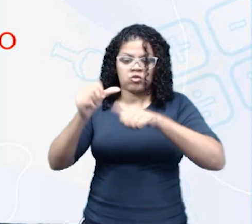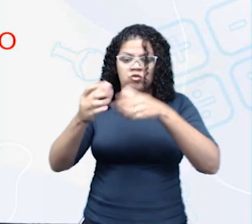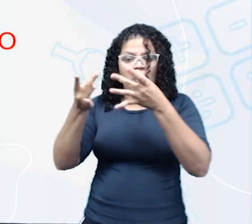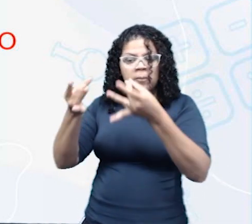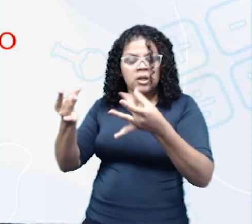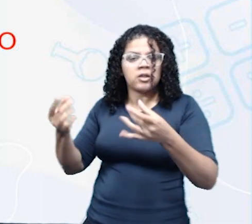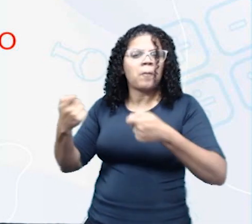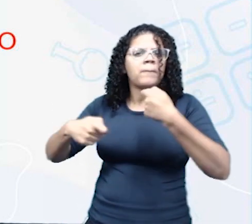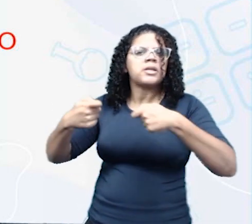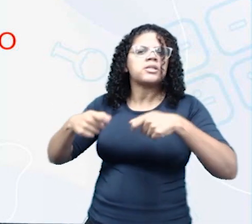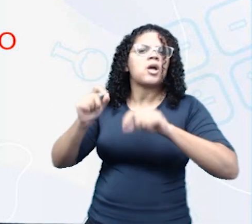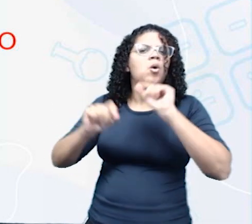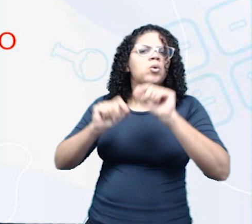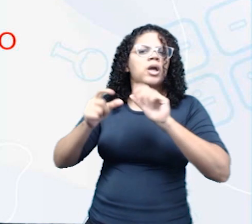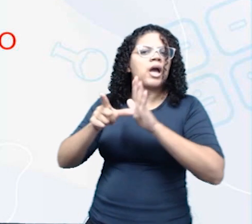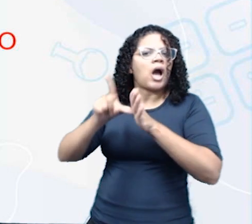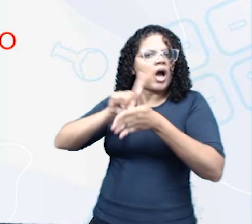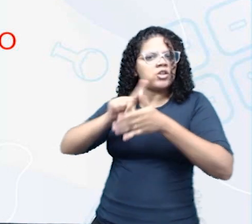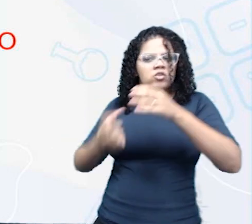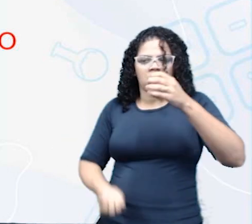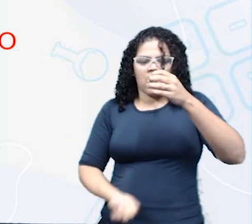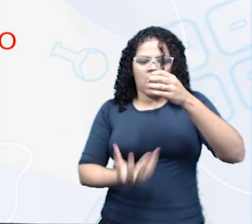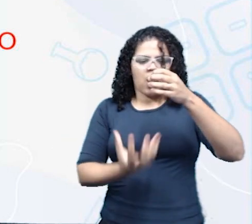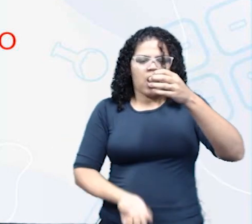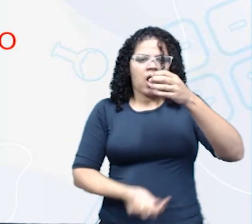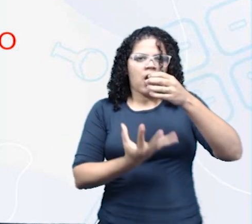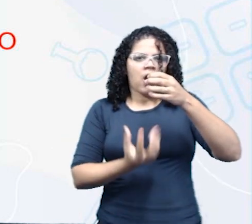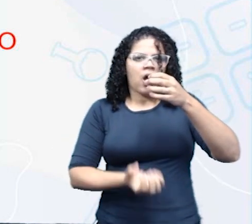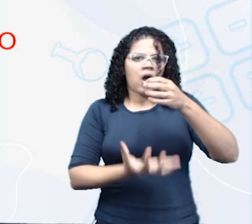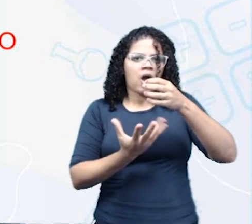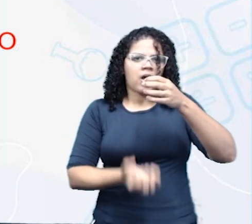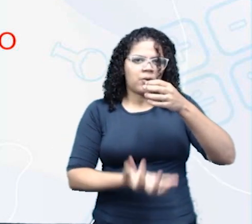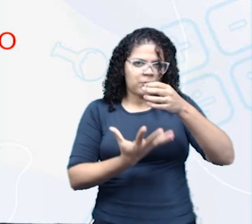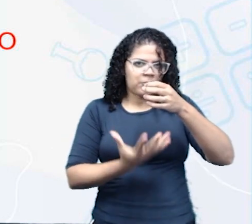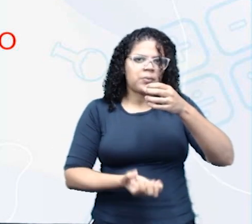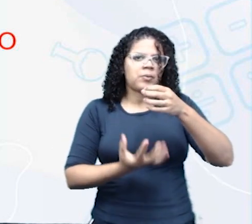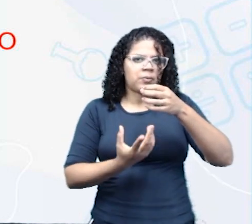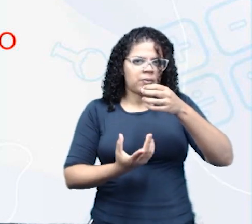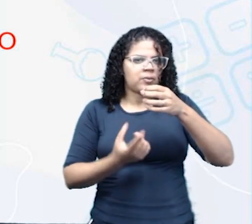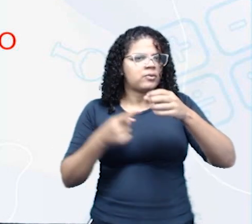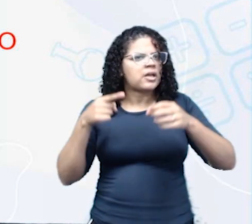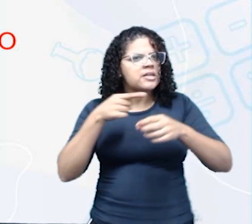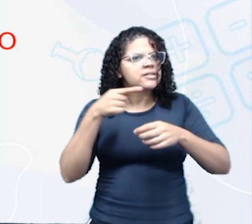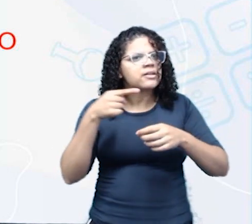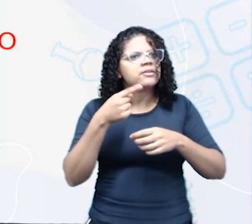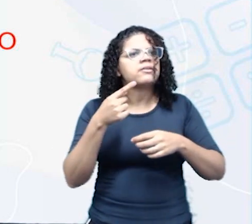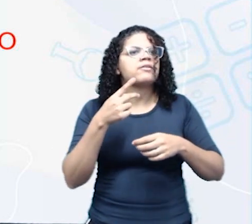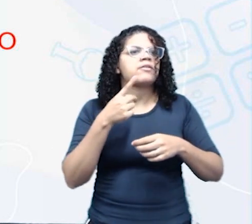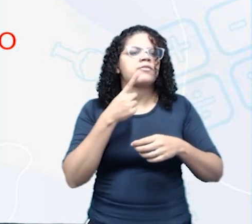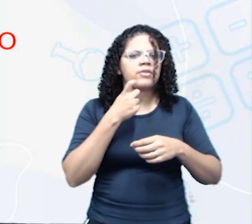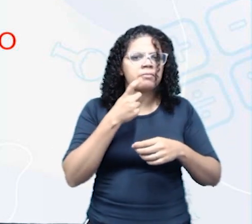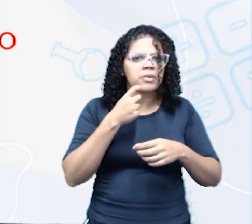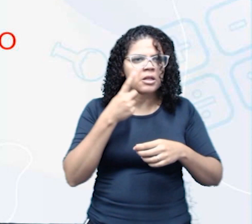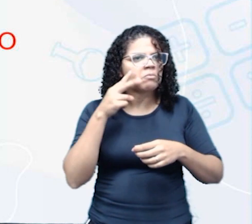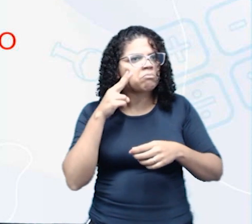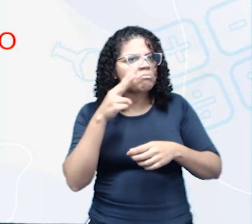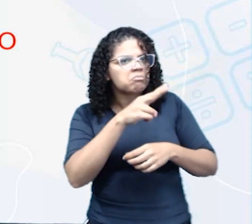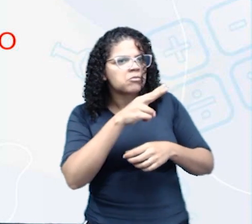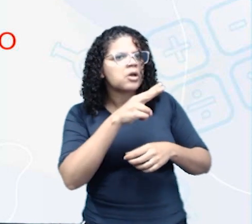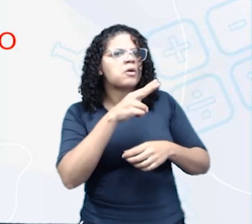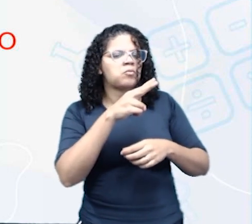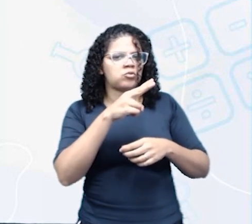adicionar calor, que é essa seta vermelha. Quando você tem do sólido para o líquido, você está em um processo